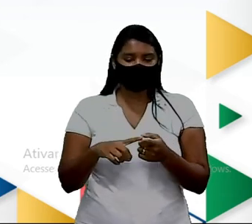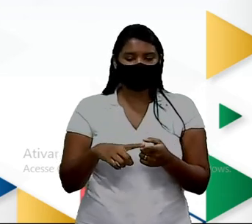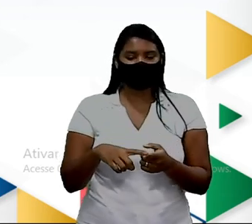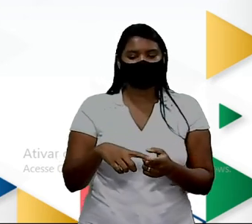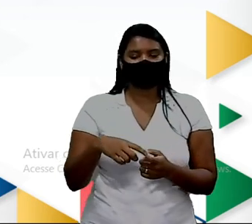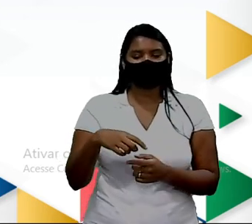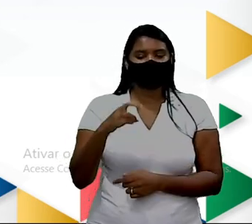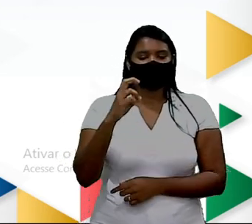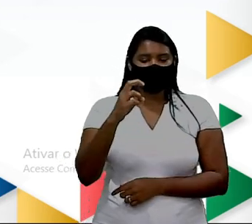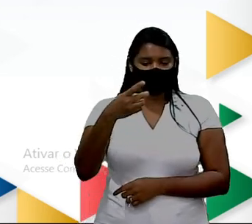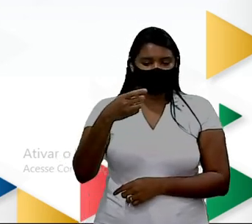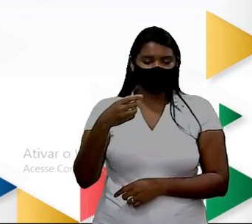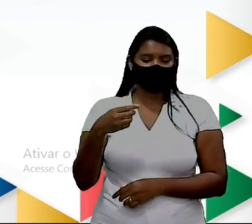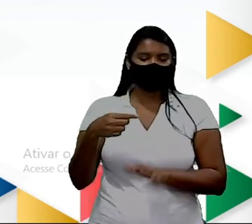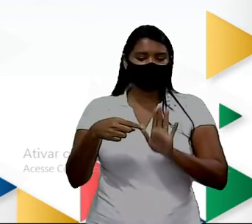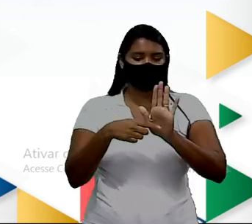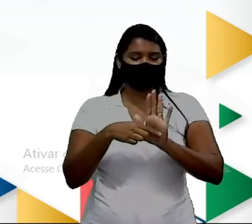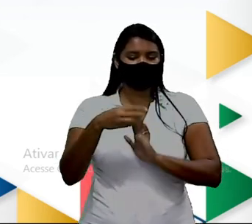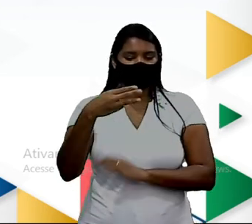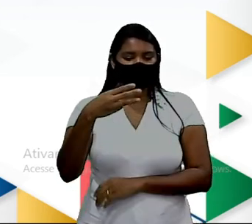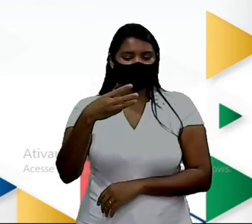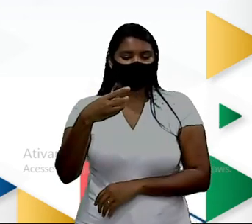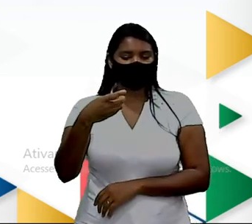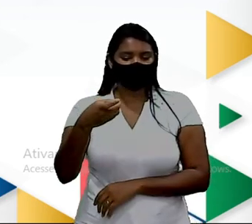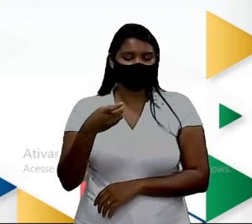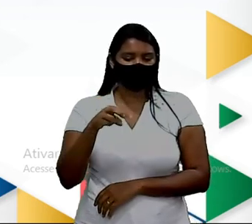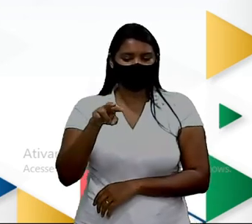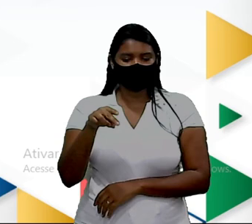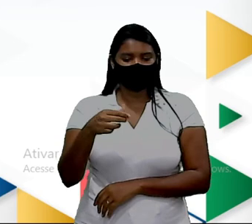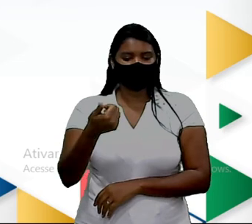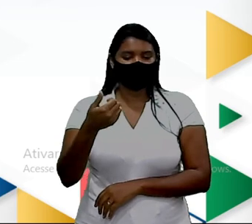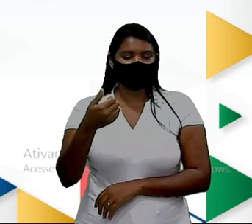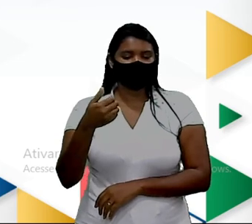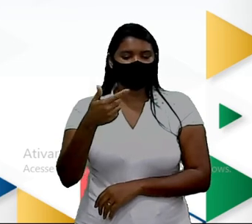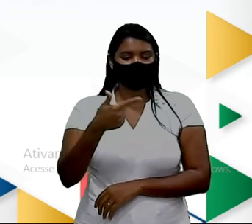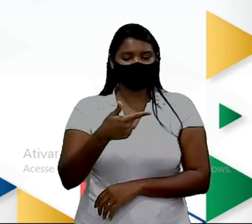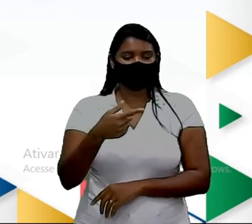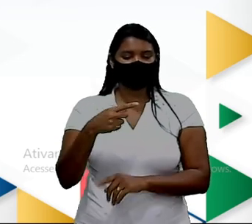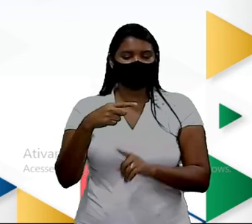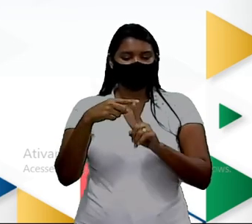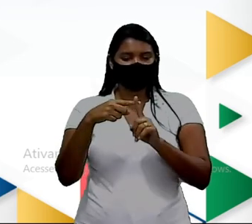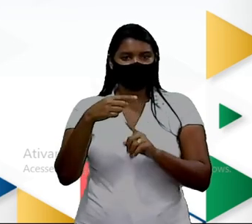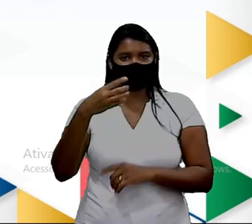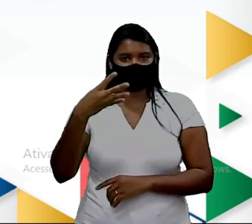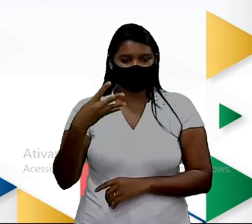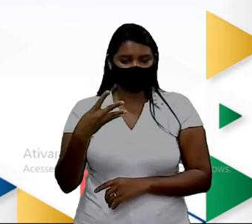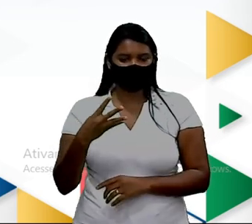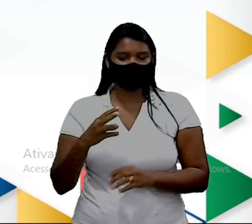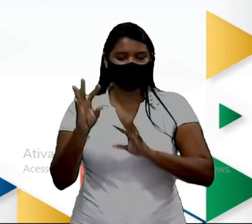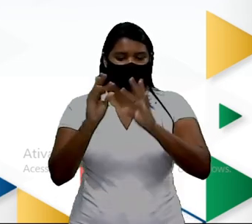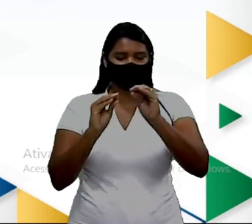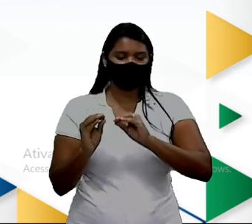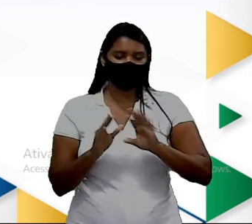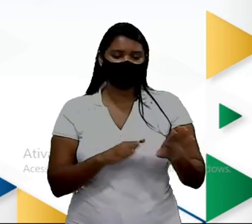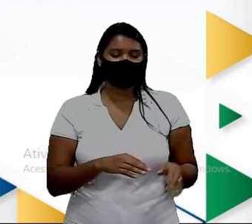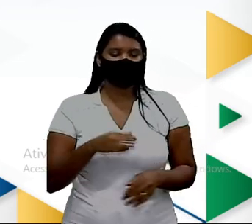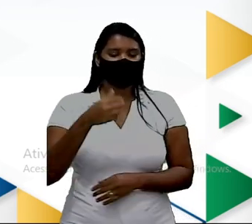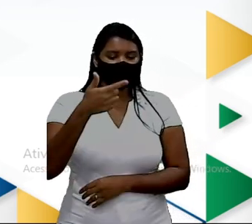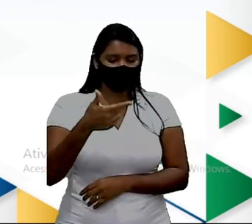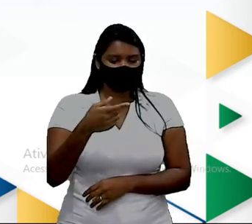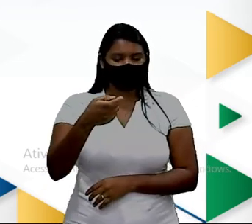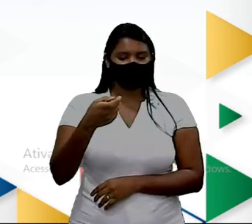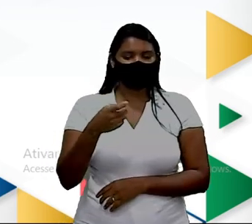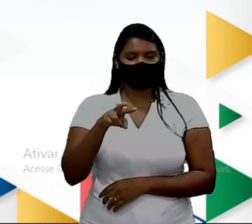igual a 12 mais 4, beleza? Somados, vamos somar agora, que é a mesma unidade, né? 5 menos 3 vai dar